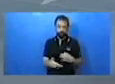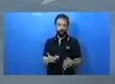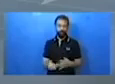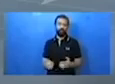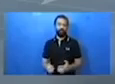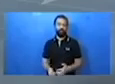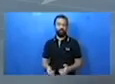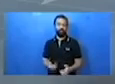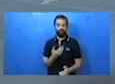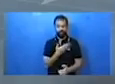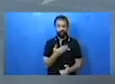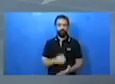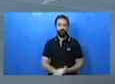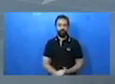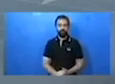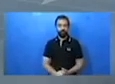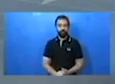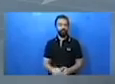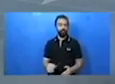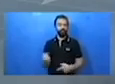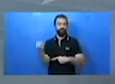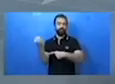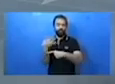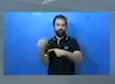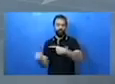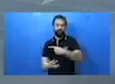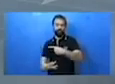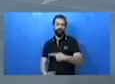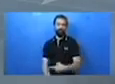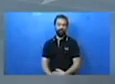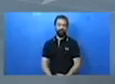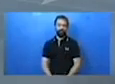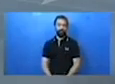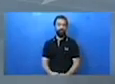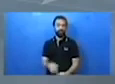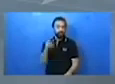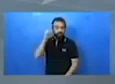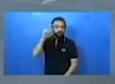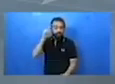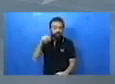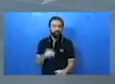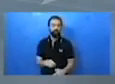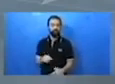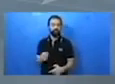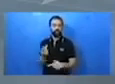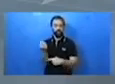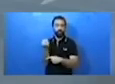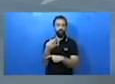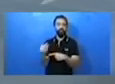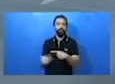nossa unidade 22, falando de fração. Pessoal, vamos retomar a fração,